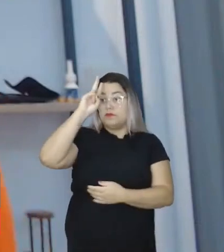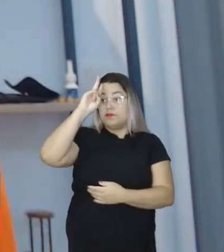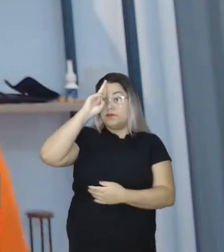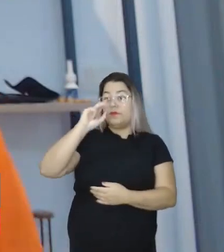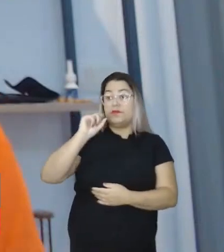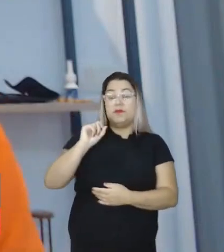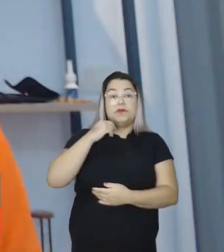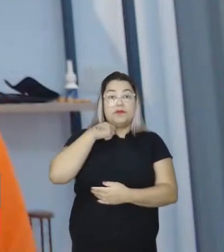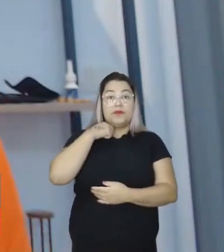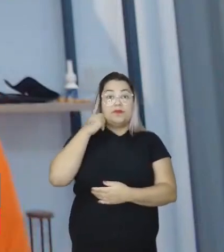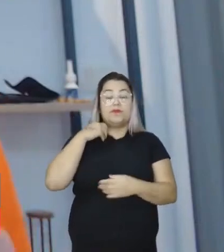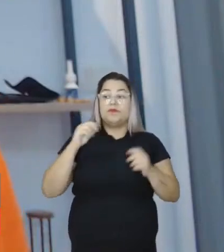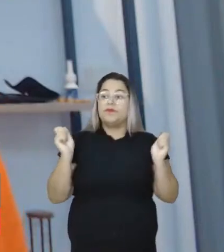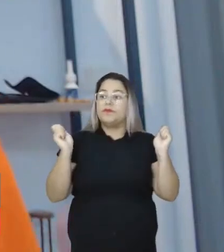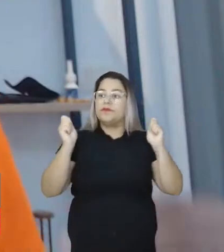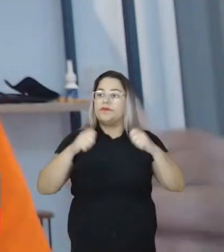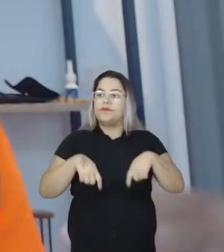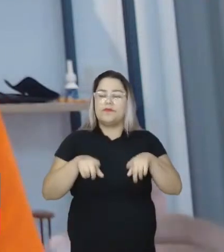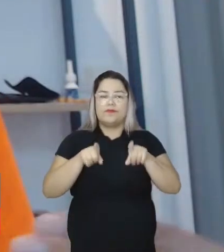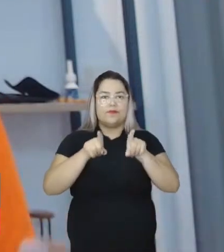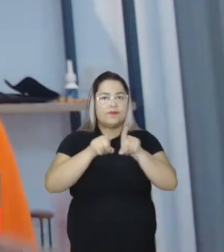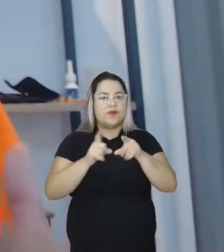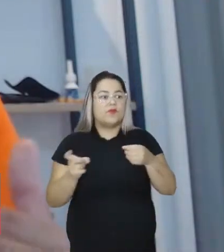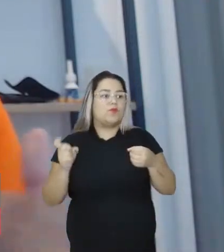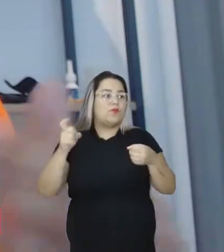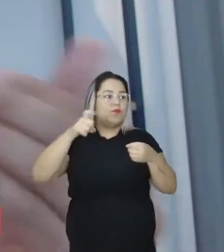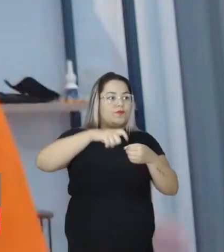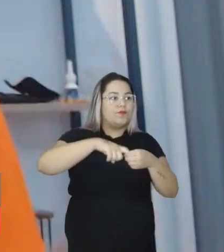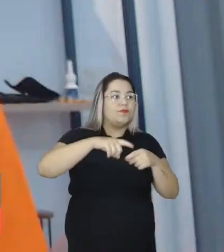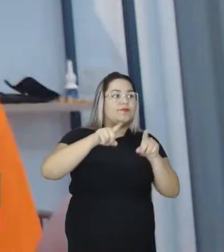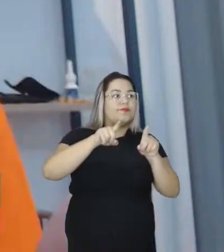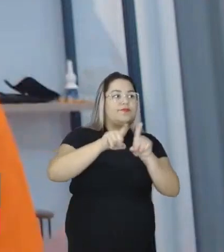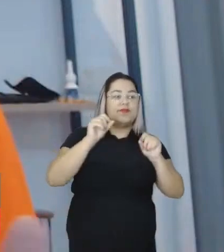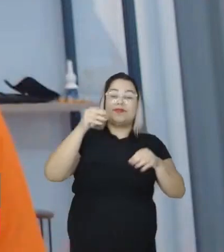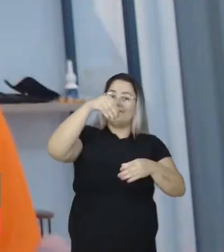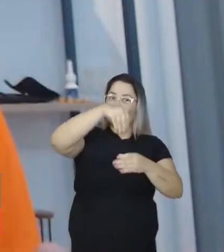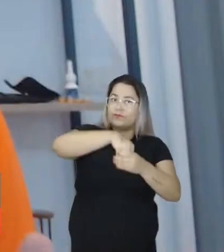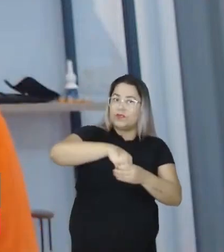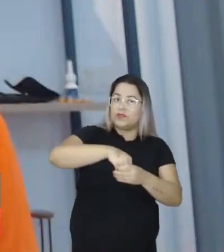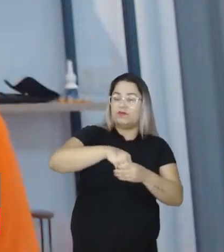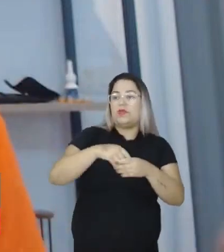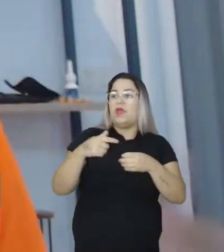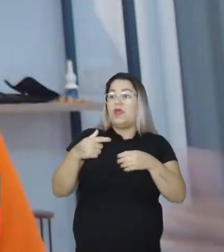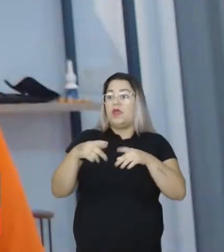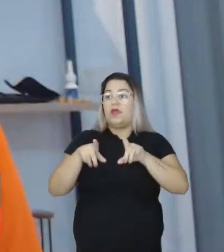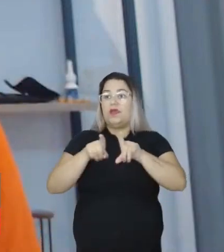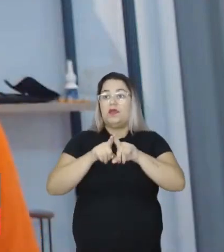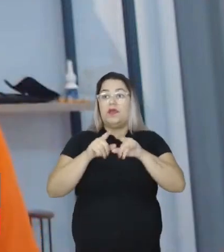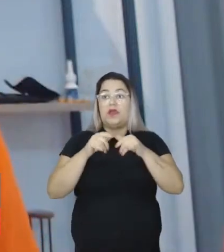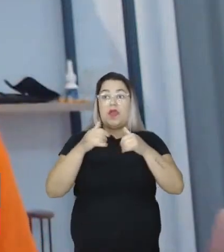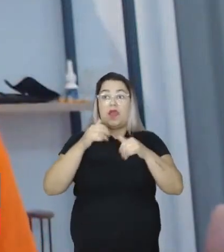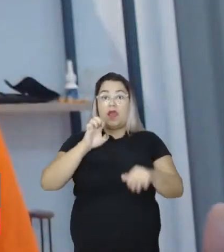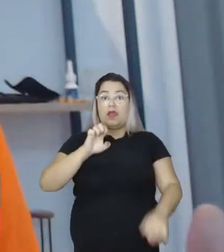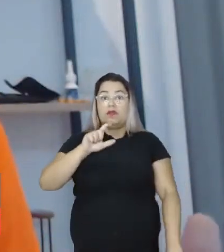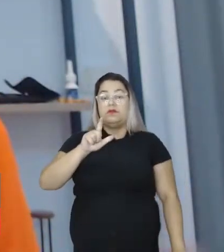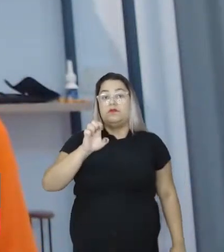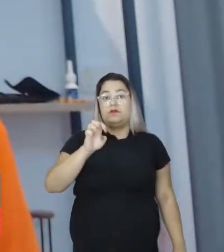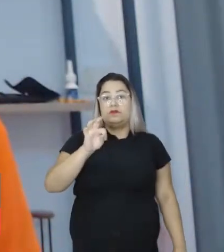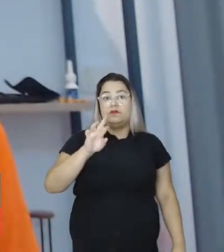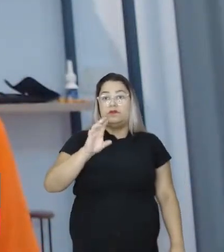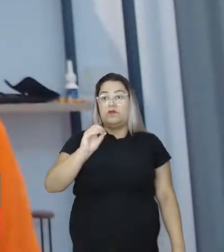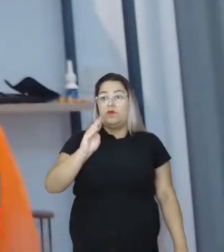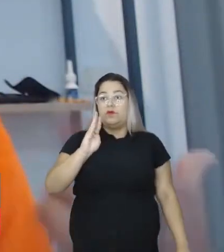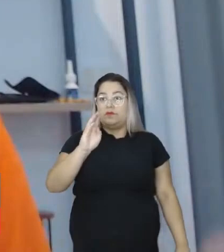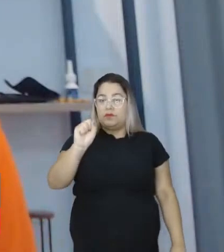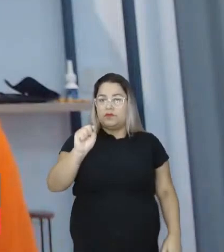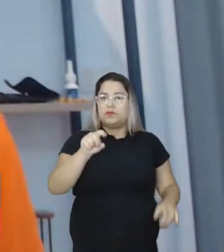a necessidade do governo vir retomar o seu protagonismo dentro da Eletrobras. Como é que tem 43% das ações